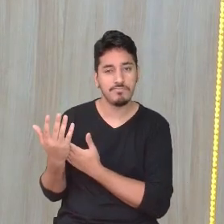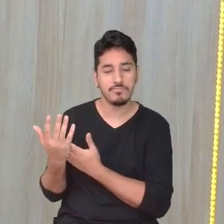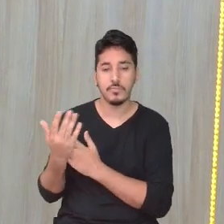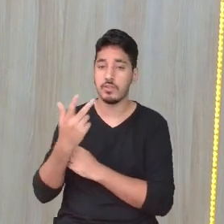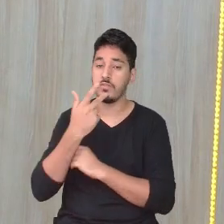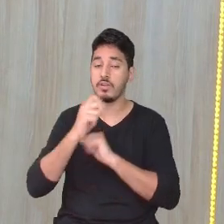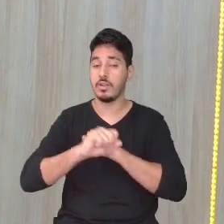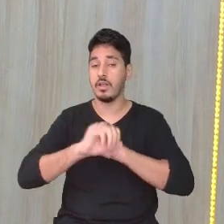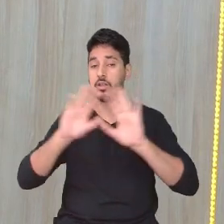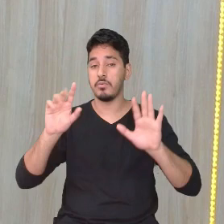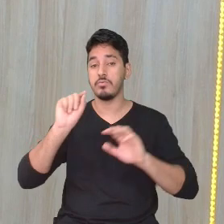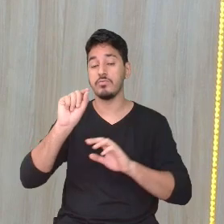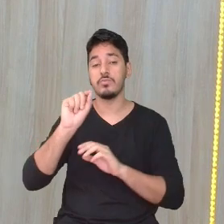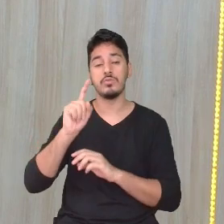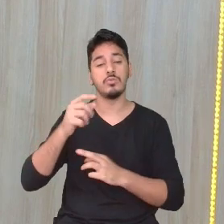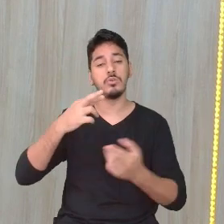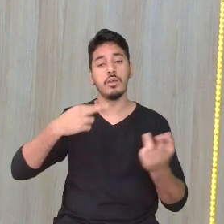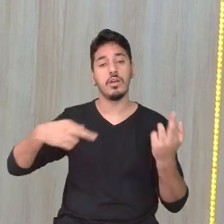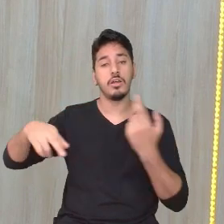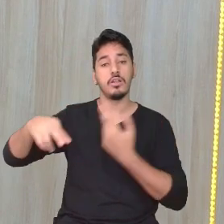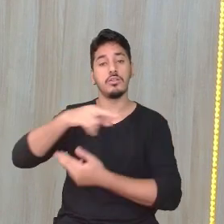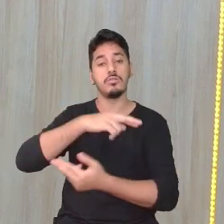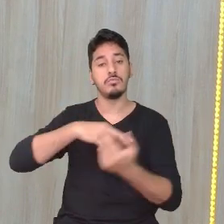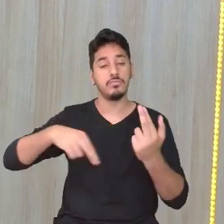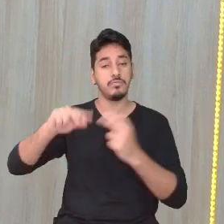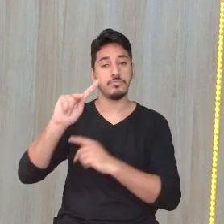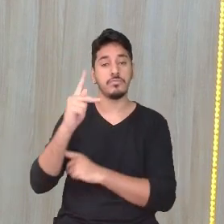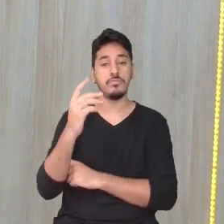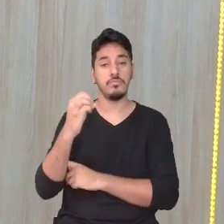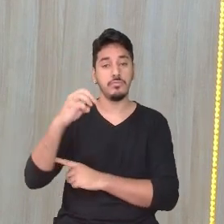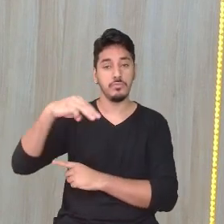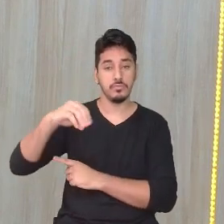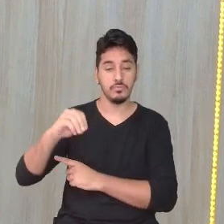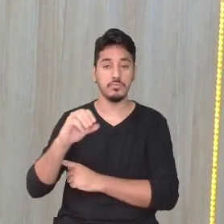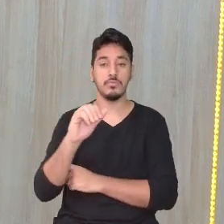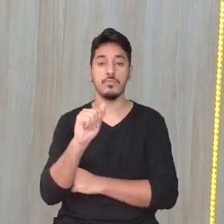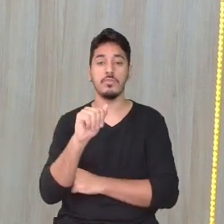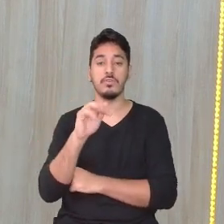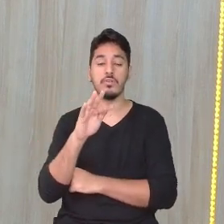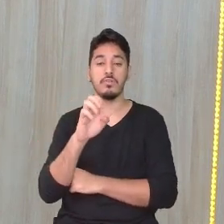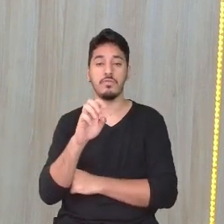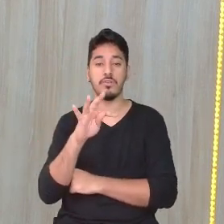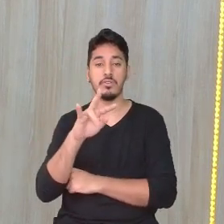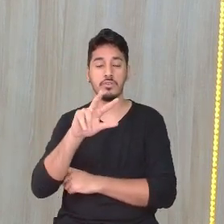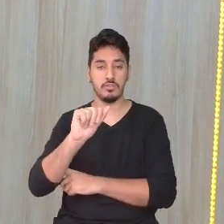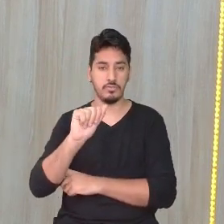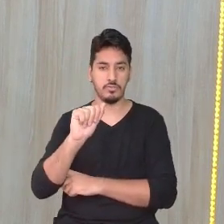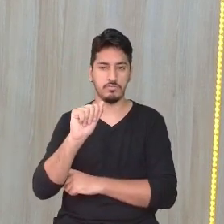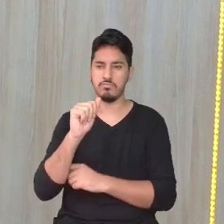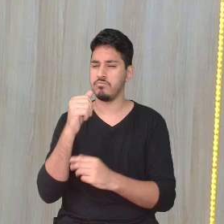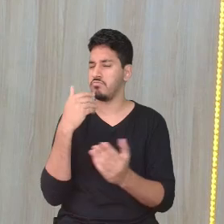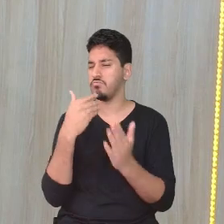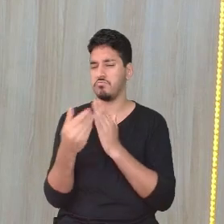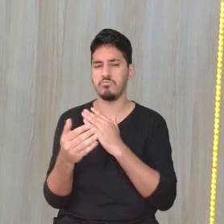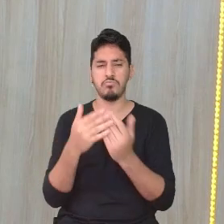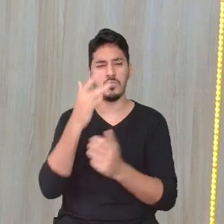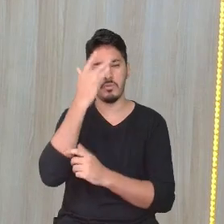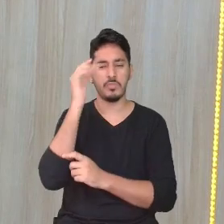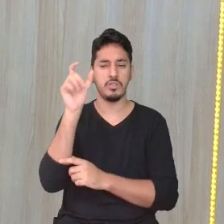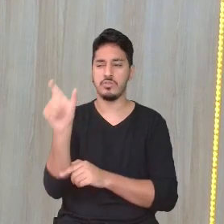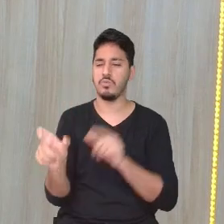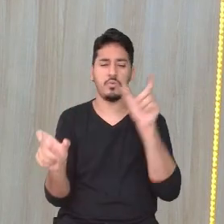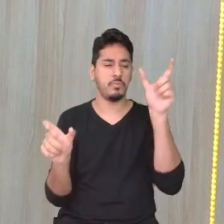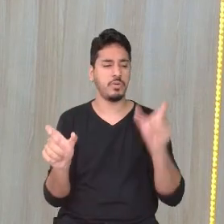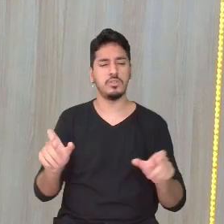claramente, estamos dizendo a respeito das relações homoafetivas, das relações homossexuais. Não interessa como as pessoas se